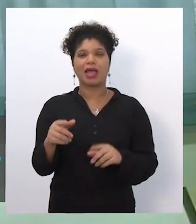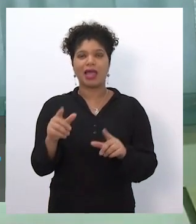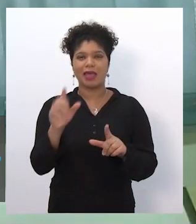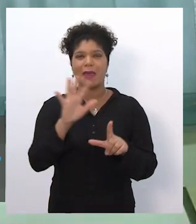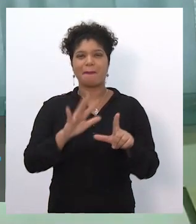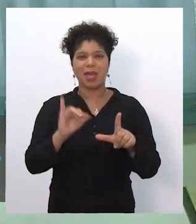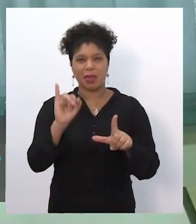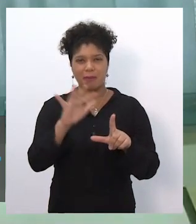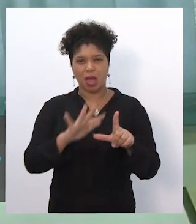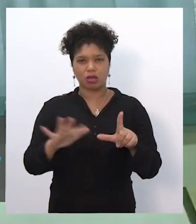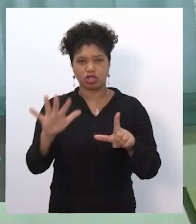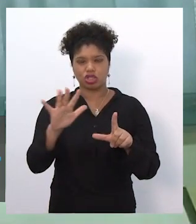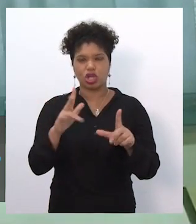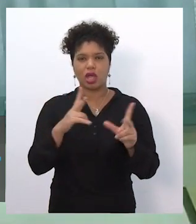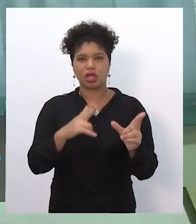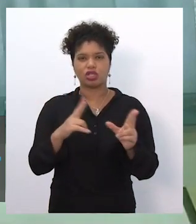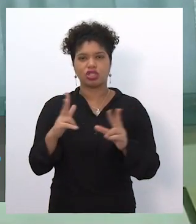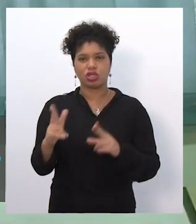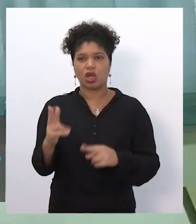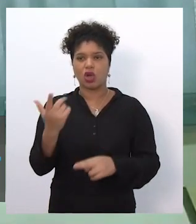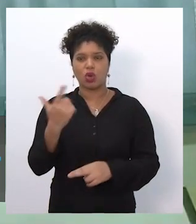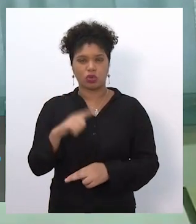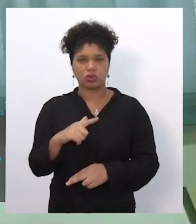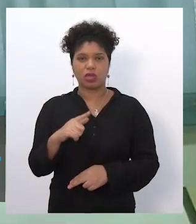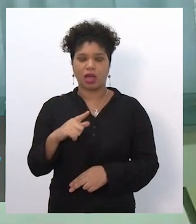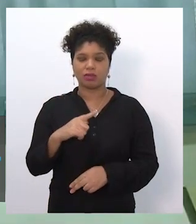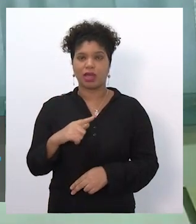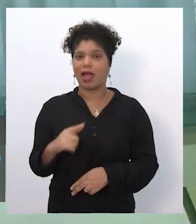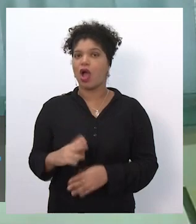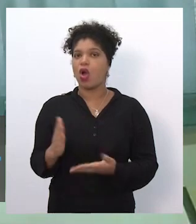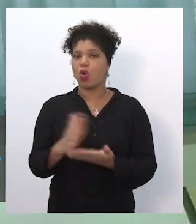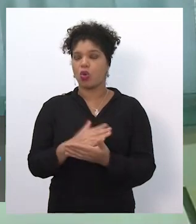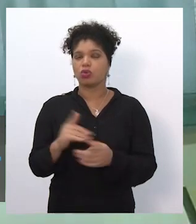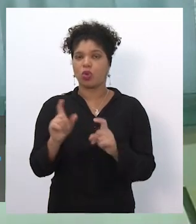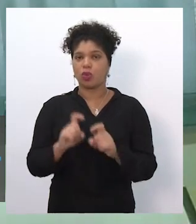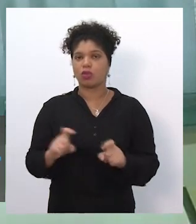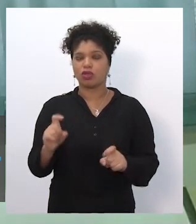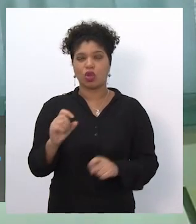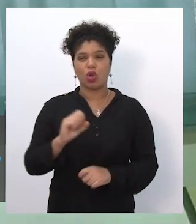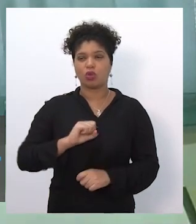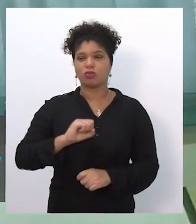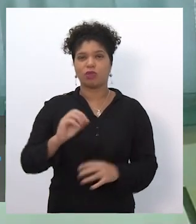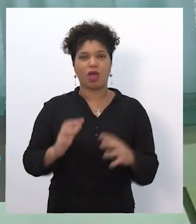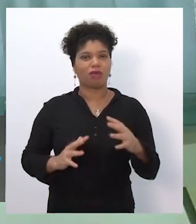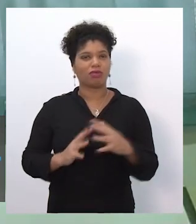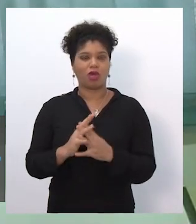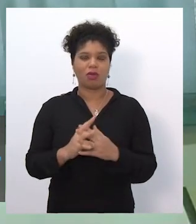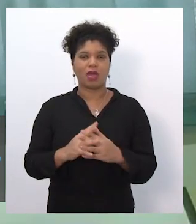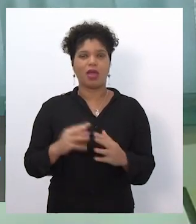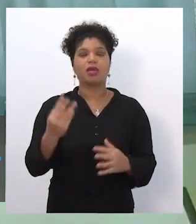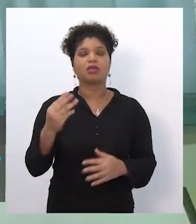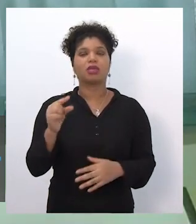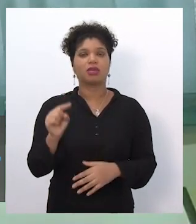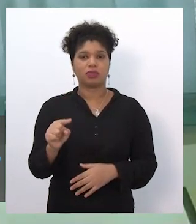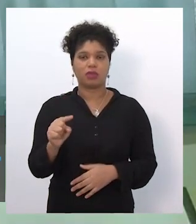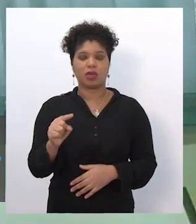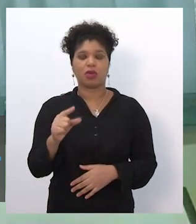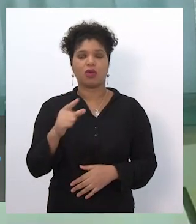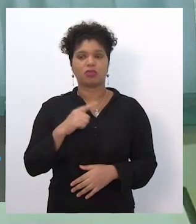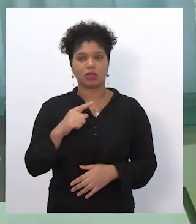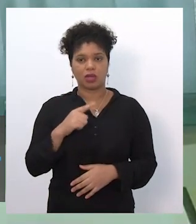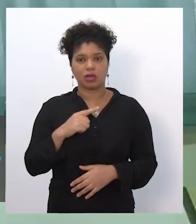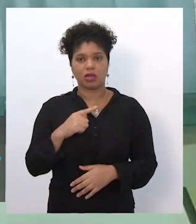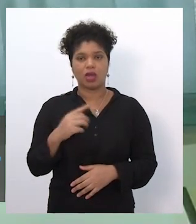Então, nós temos a linha Ryzen hoje, como os tops de linha, a geração 3000, no caso, né? Que o de entrada é o